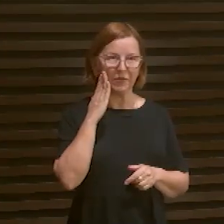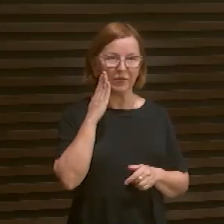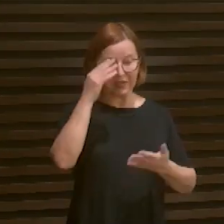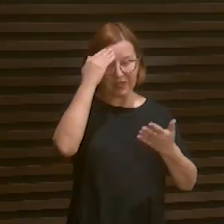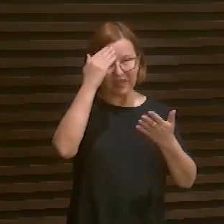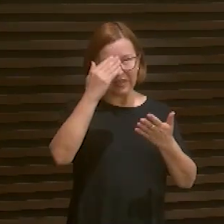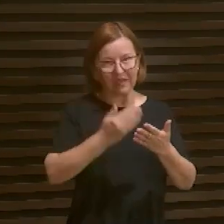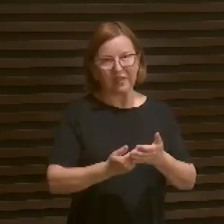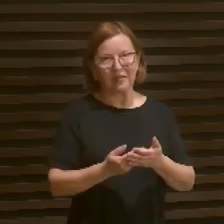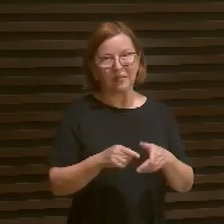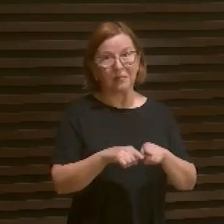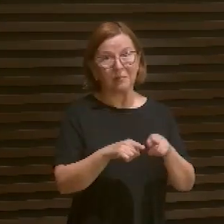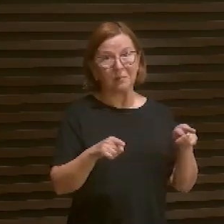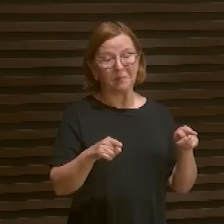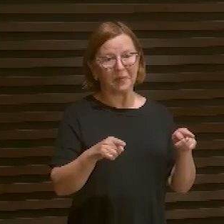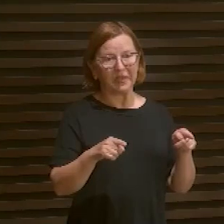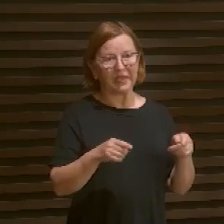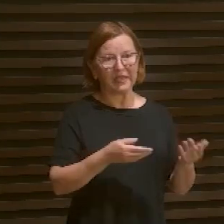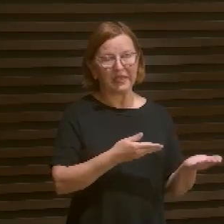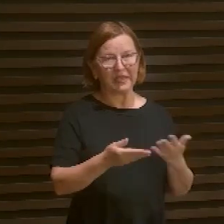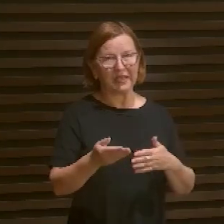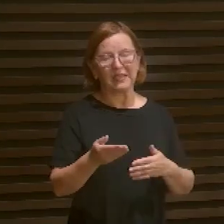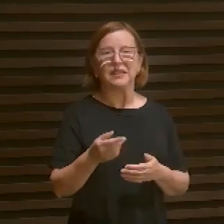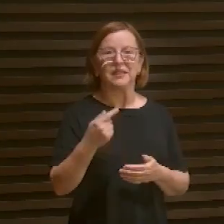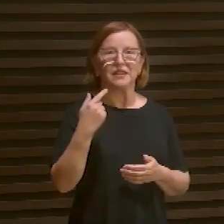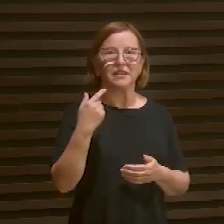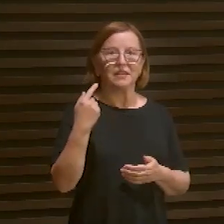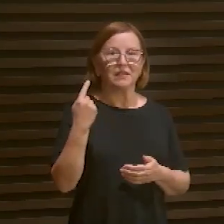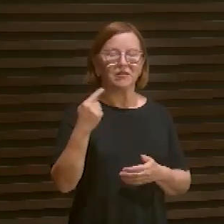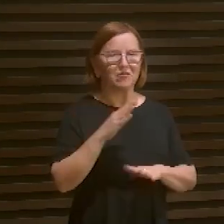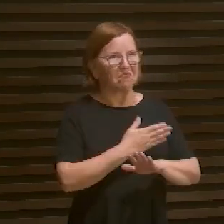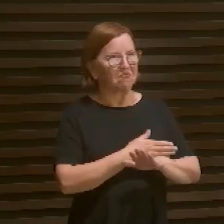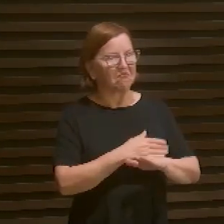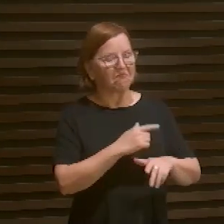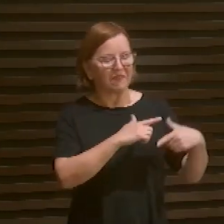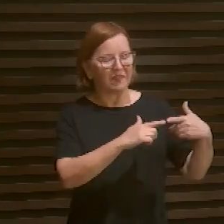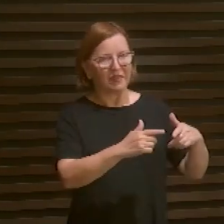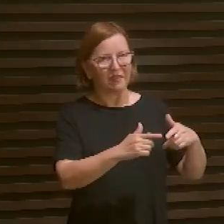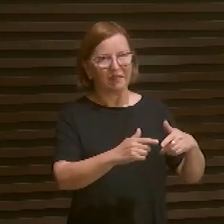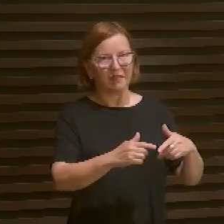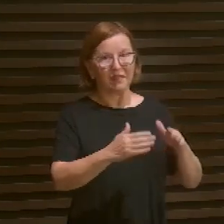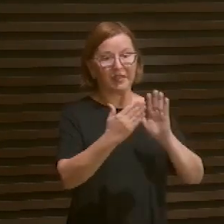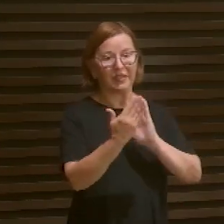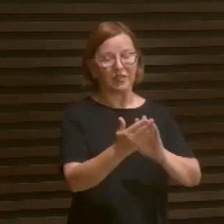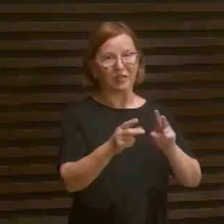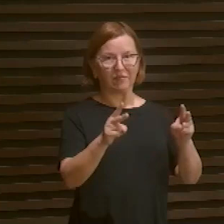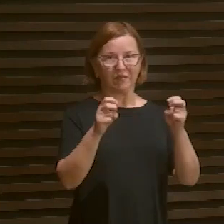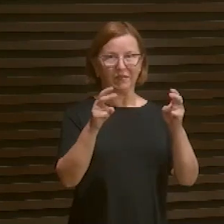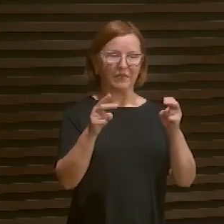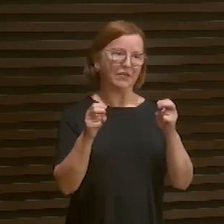convertido, mas que trazia a sua bagagem e que diante da perseguição, e aqui nós já tratamos